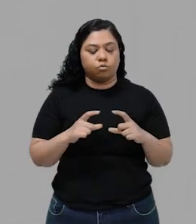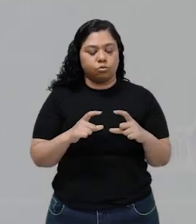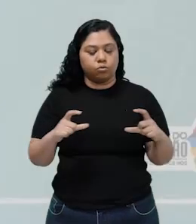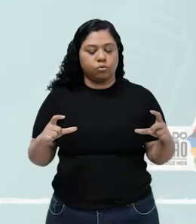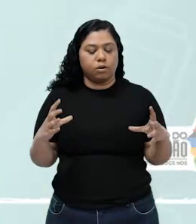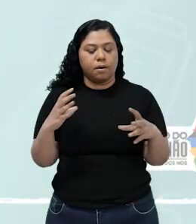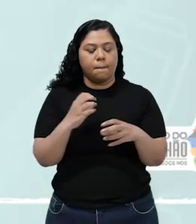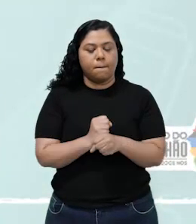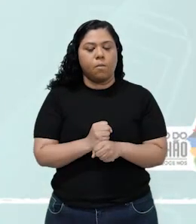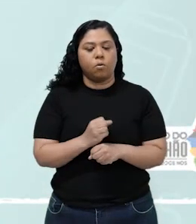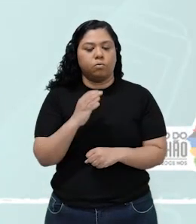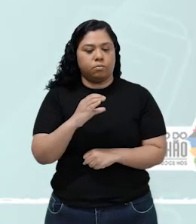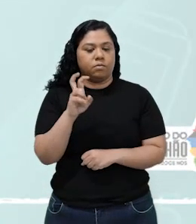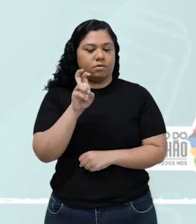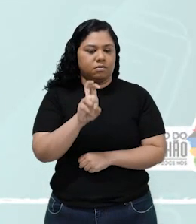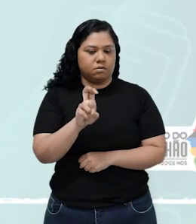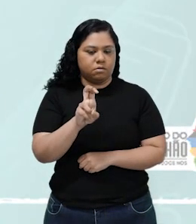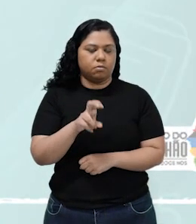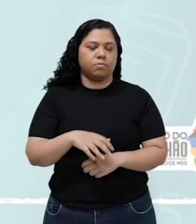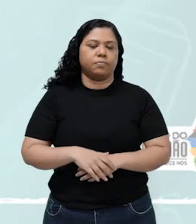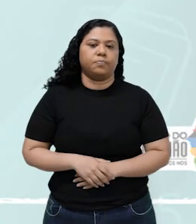5 carbonos, pente.